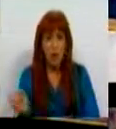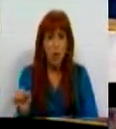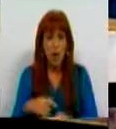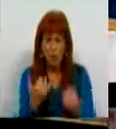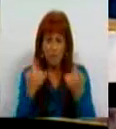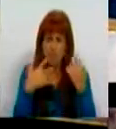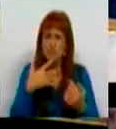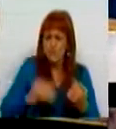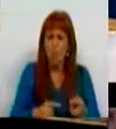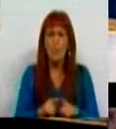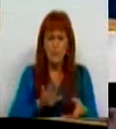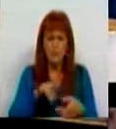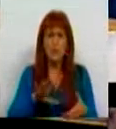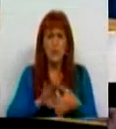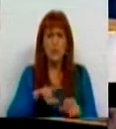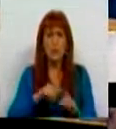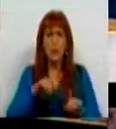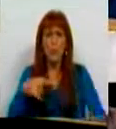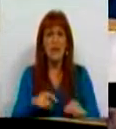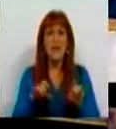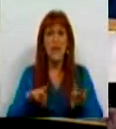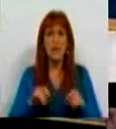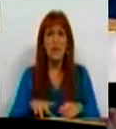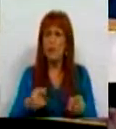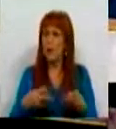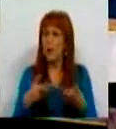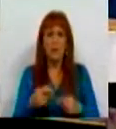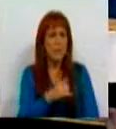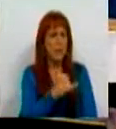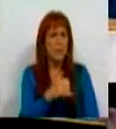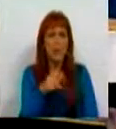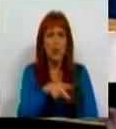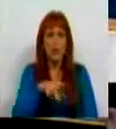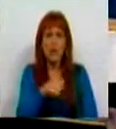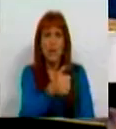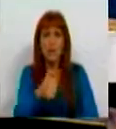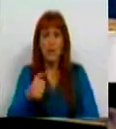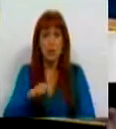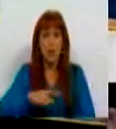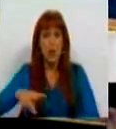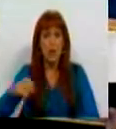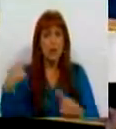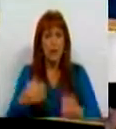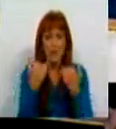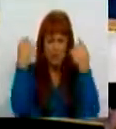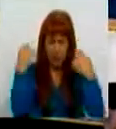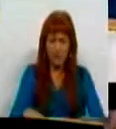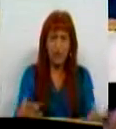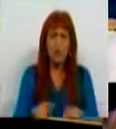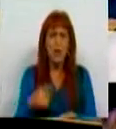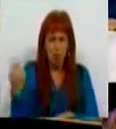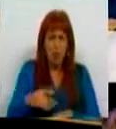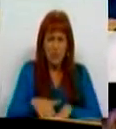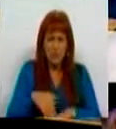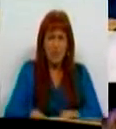tinha toda a informação para intervir o Banif? E com isso evitar esta conta de 2.255 milhões de euros, tinha toda a informação e devia